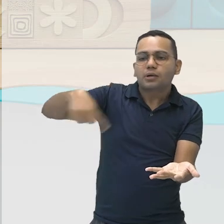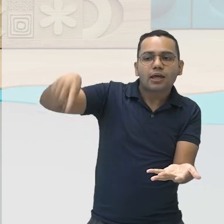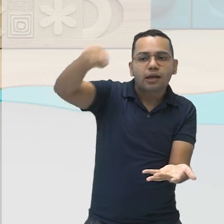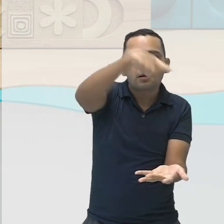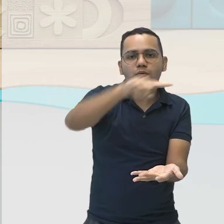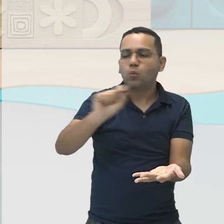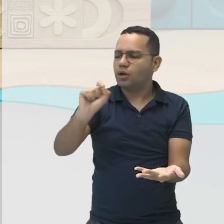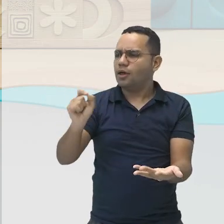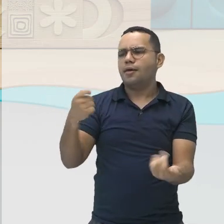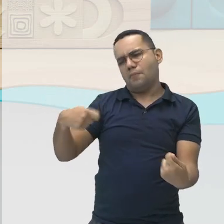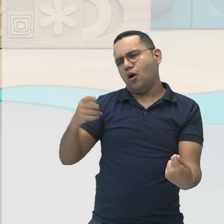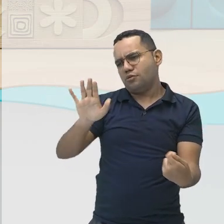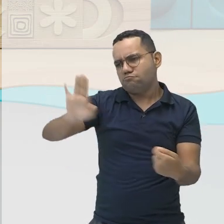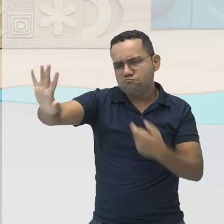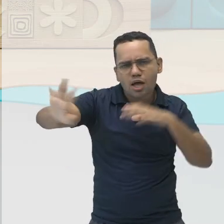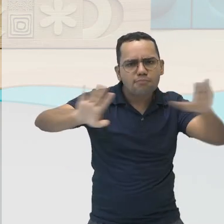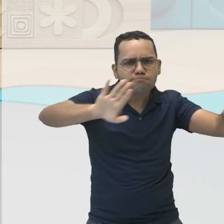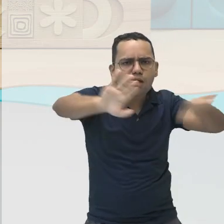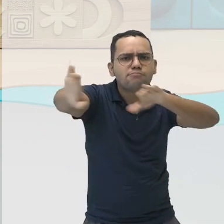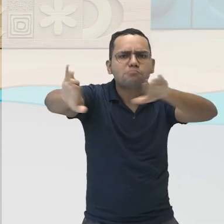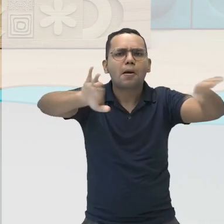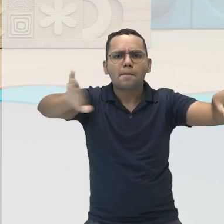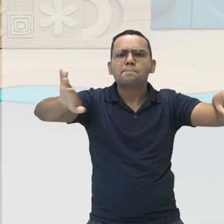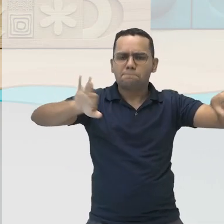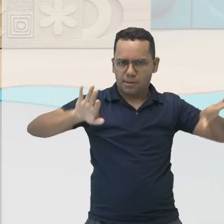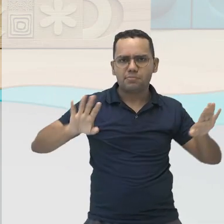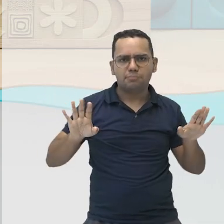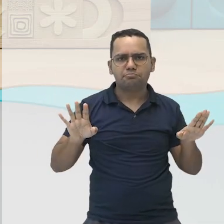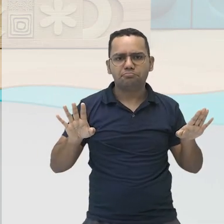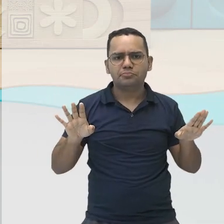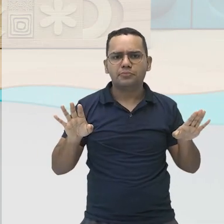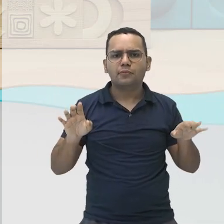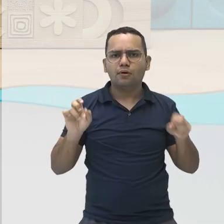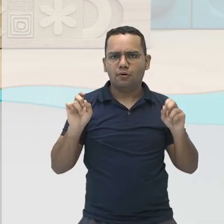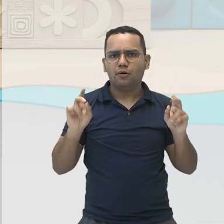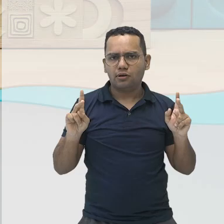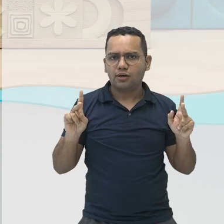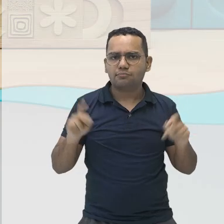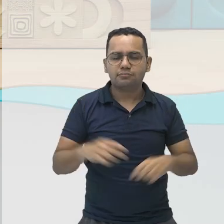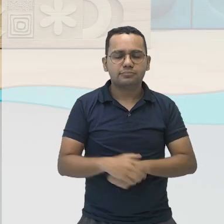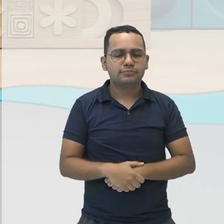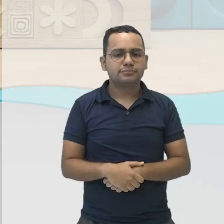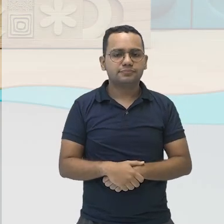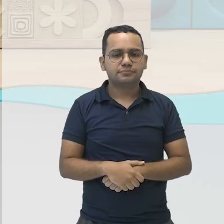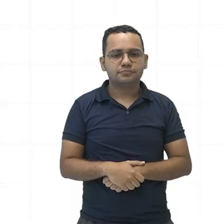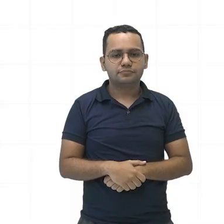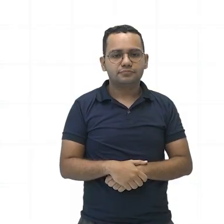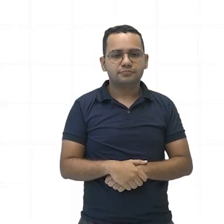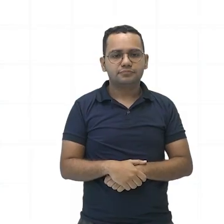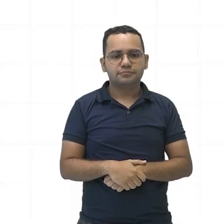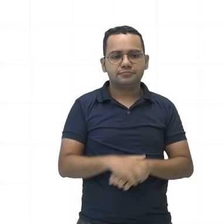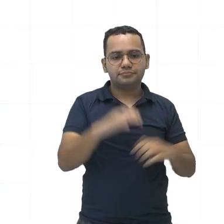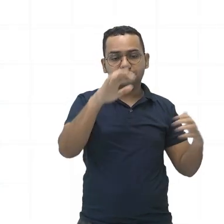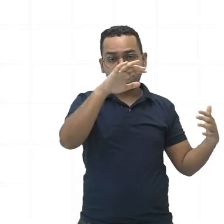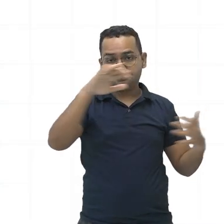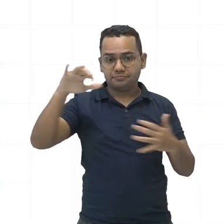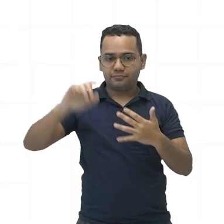calmo, na medida do possível ali para aquela pessoa que está dentro dessa situação, ok? Quinto